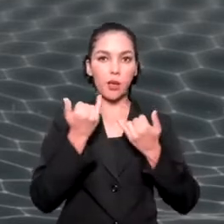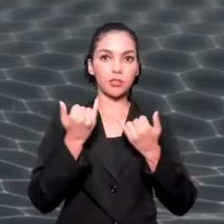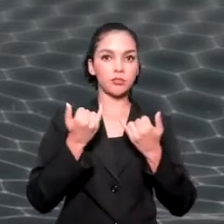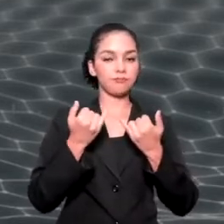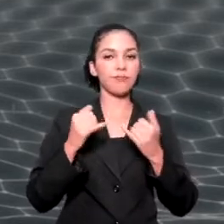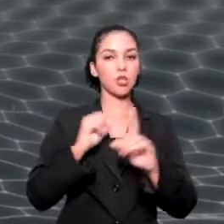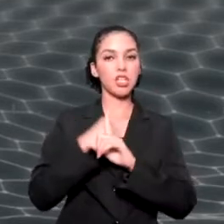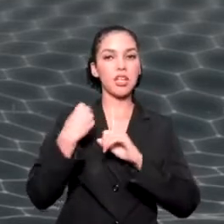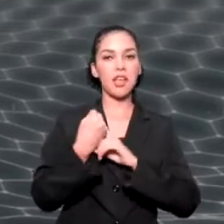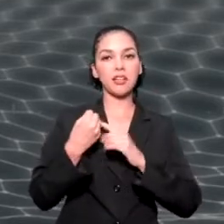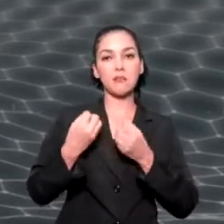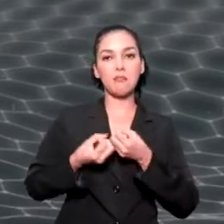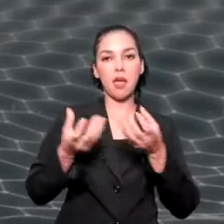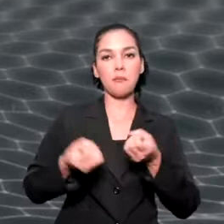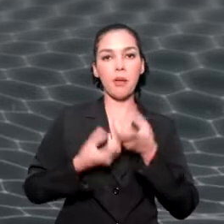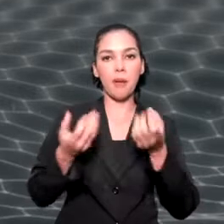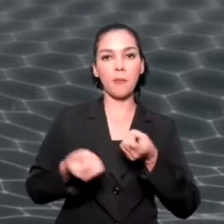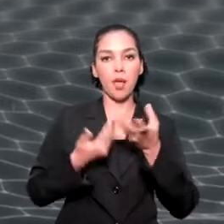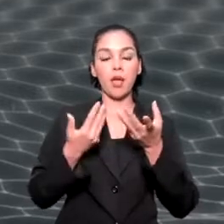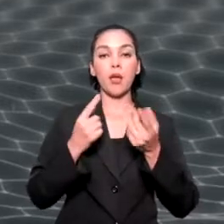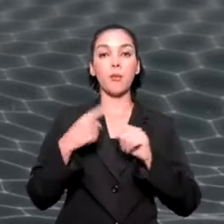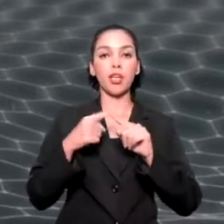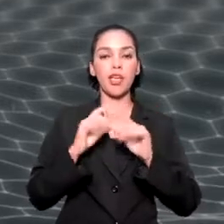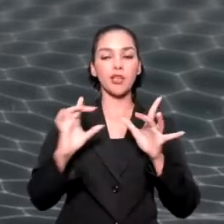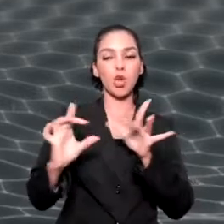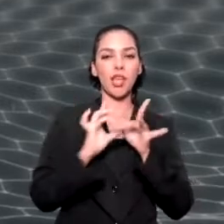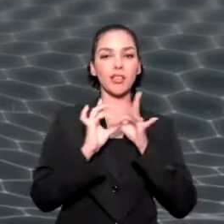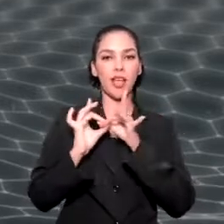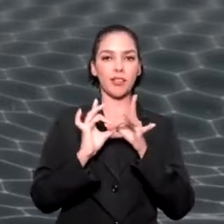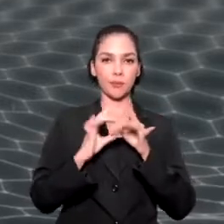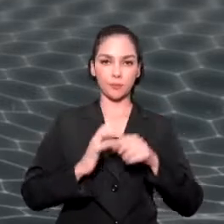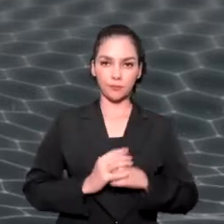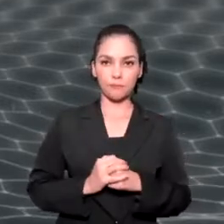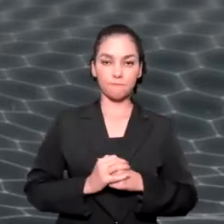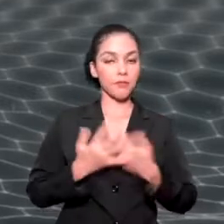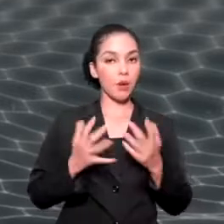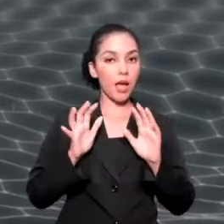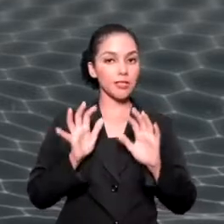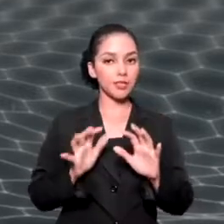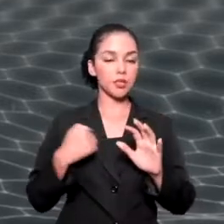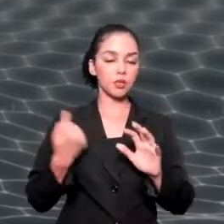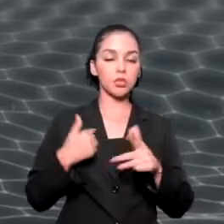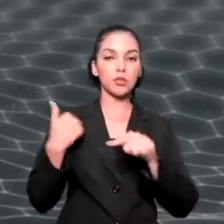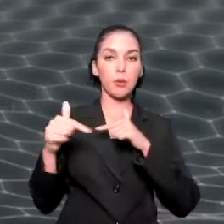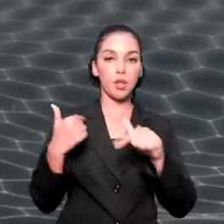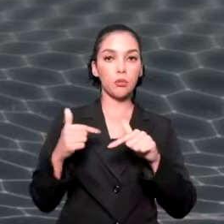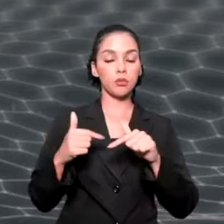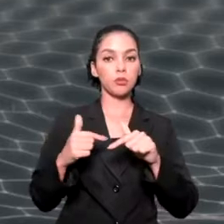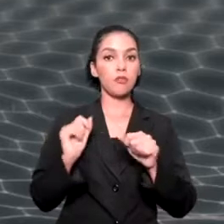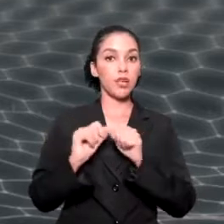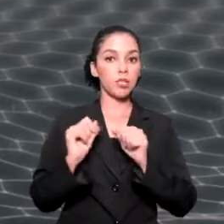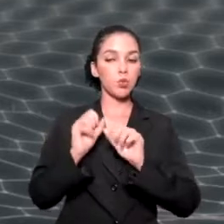de dados gerados por uma sociedade cada vez mais hiperconectada. Nesse